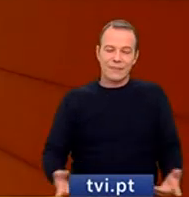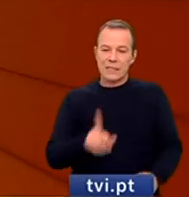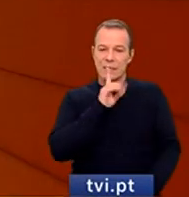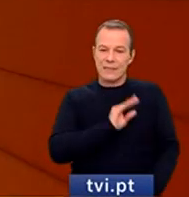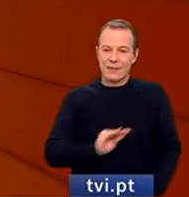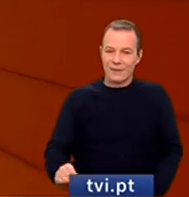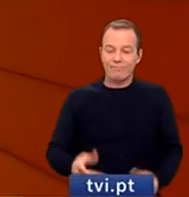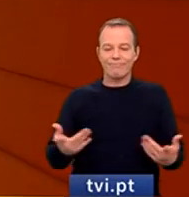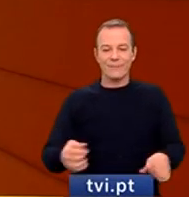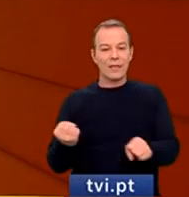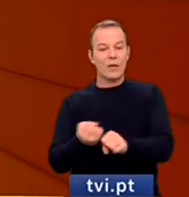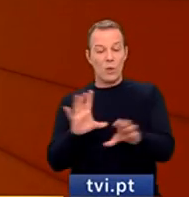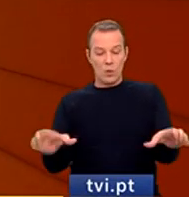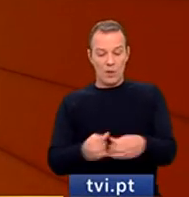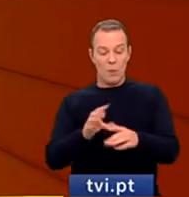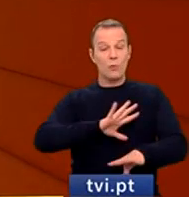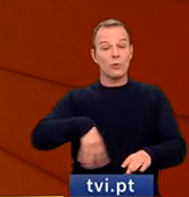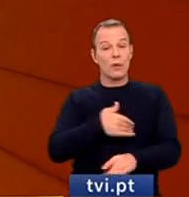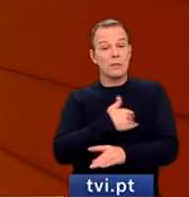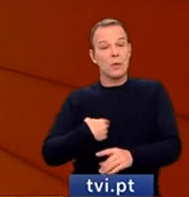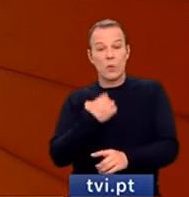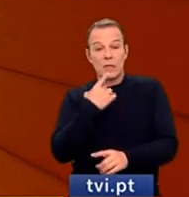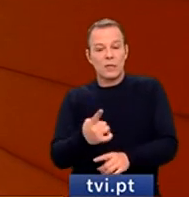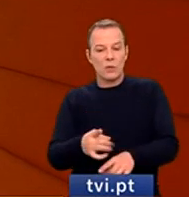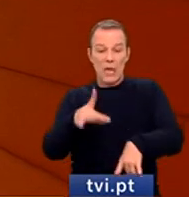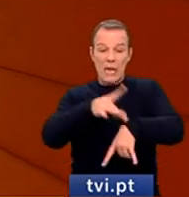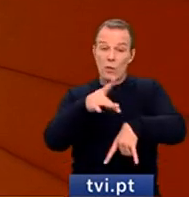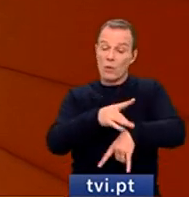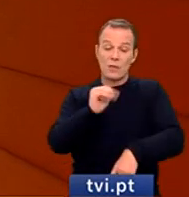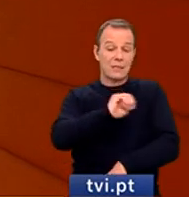considerada pela Organização Mundial de Saúde como a doença do século XXI.